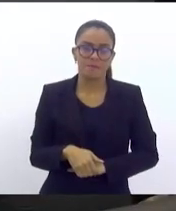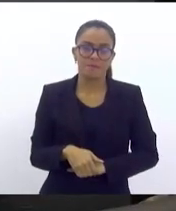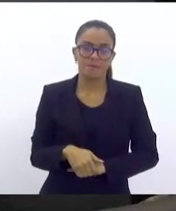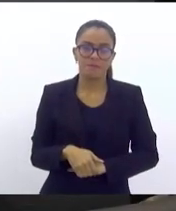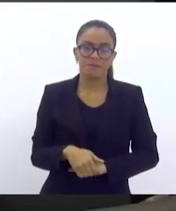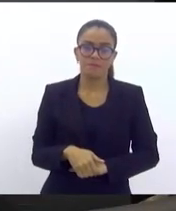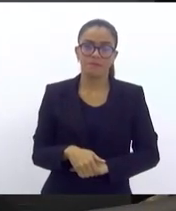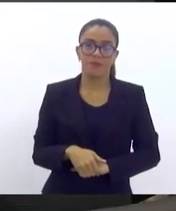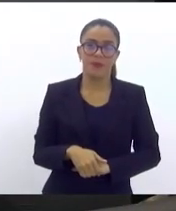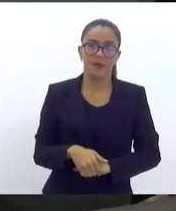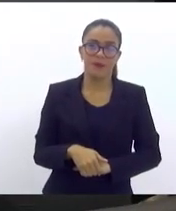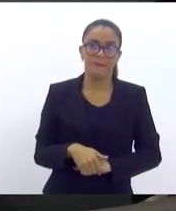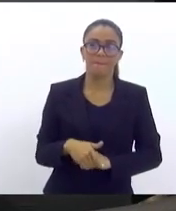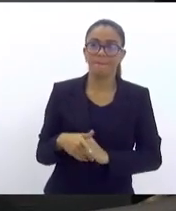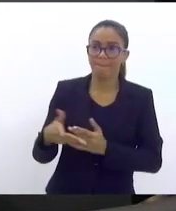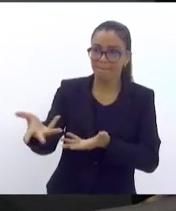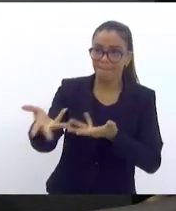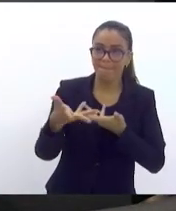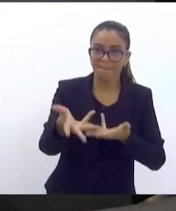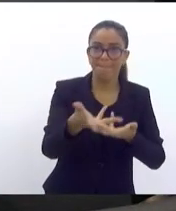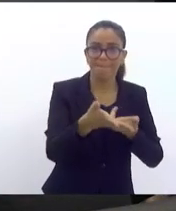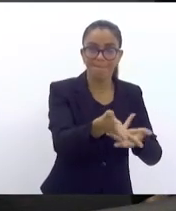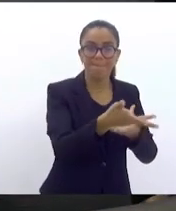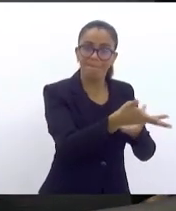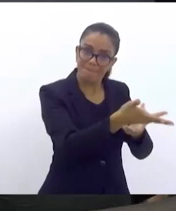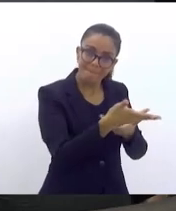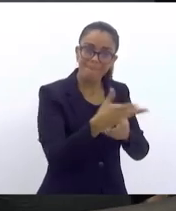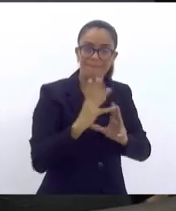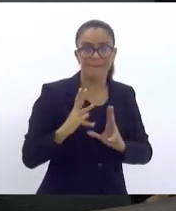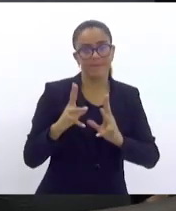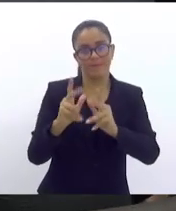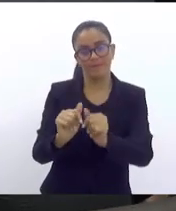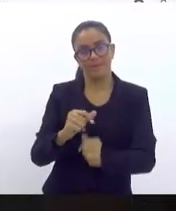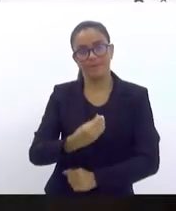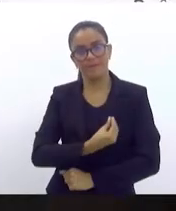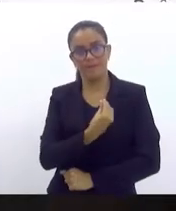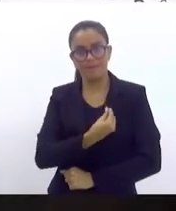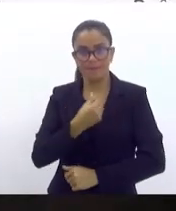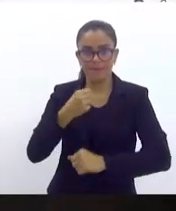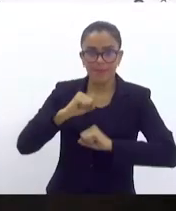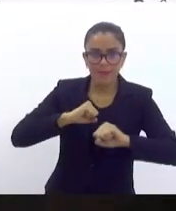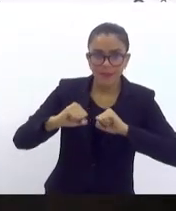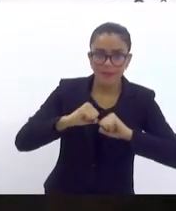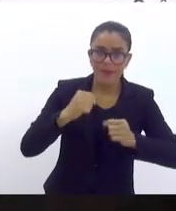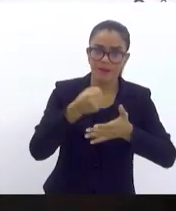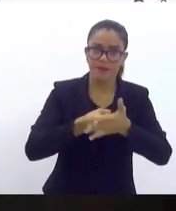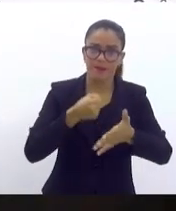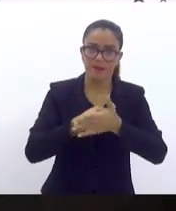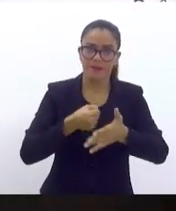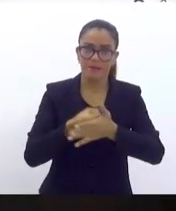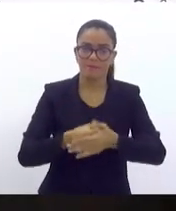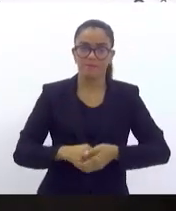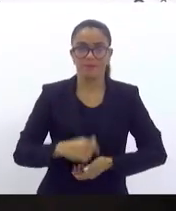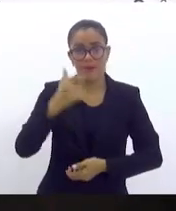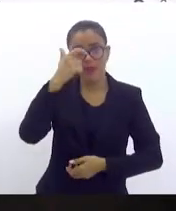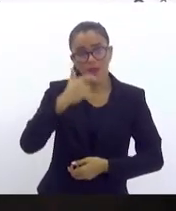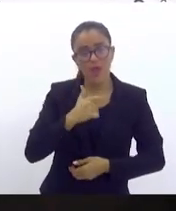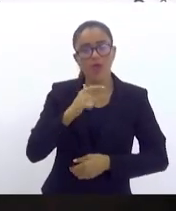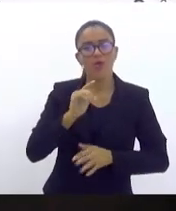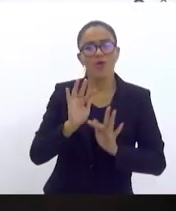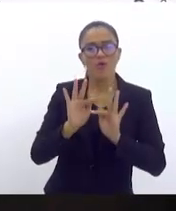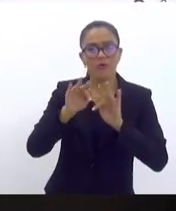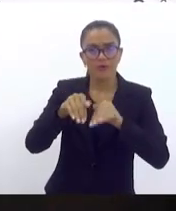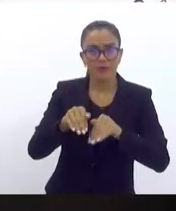presente para juntos nós participamos dessa luta e eu finalizo